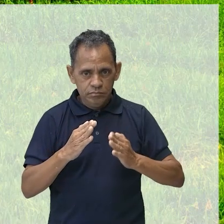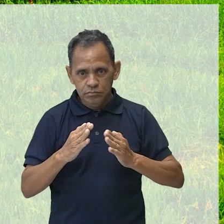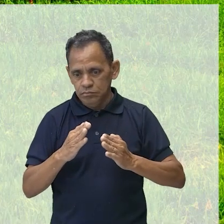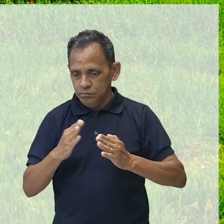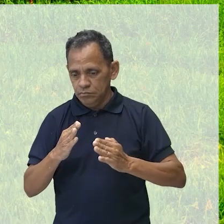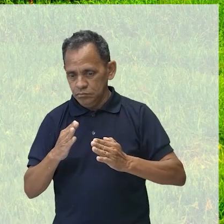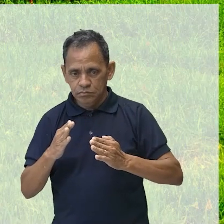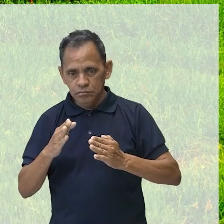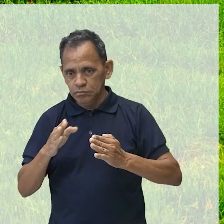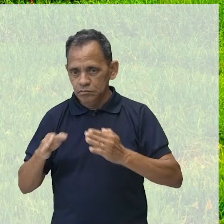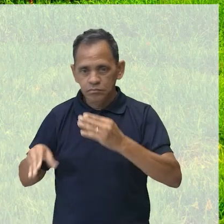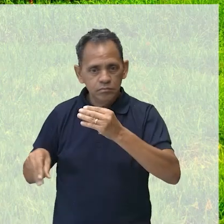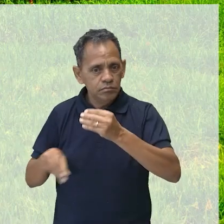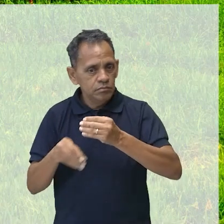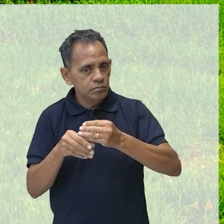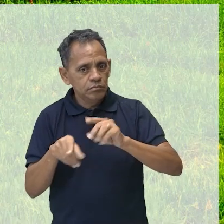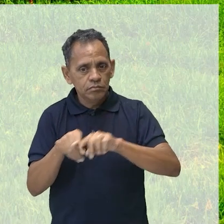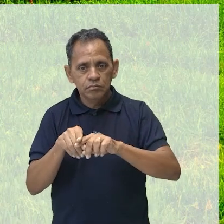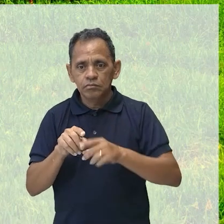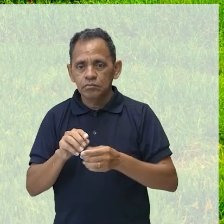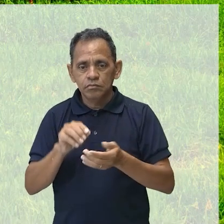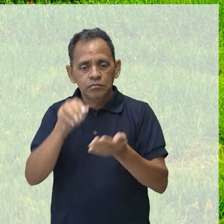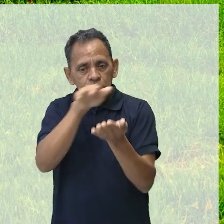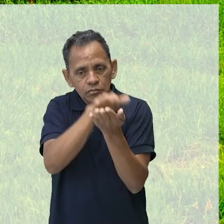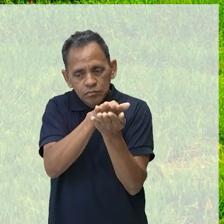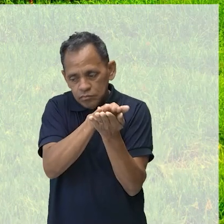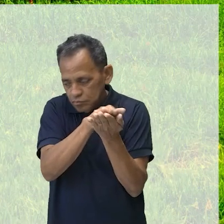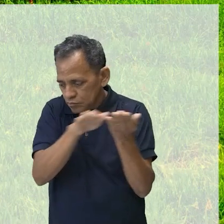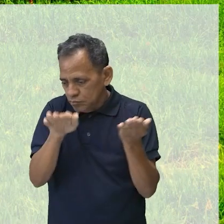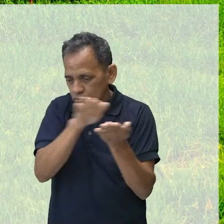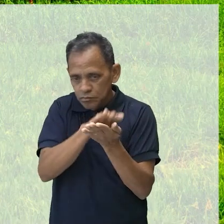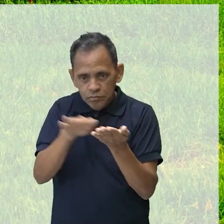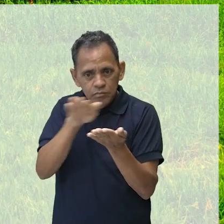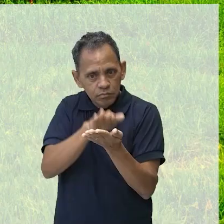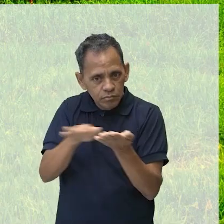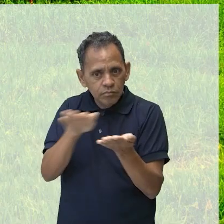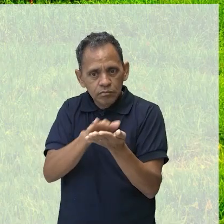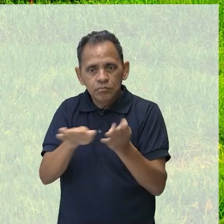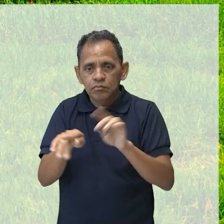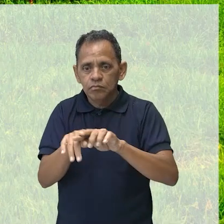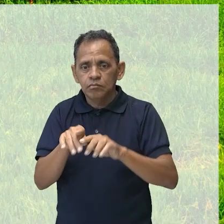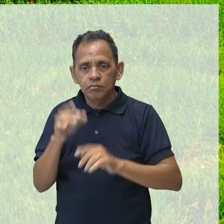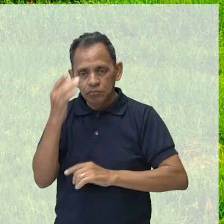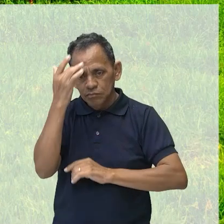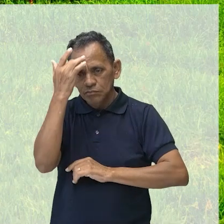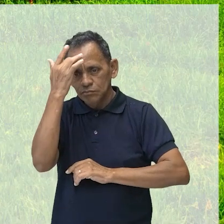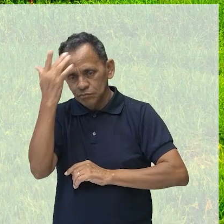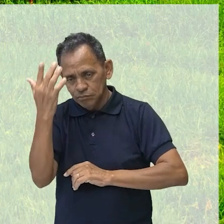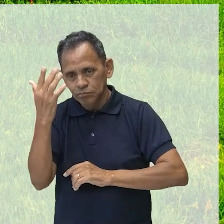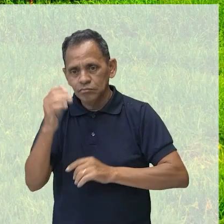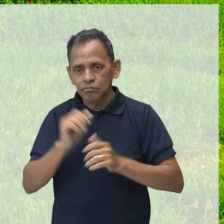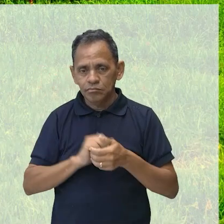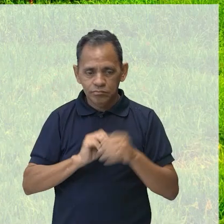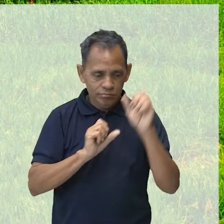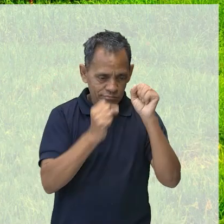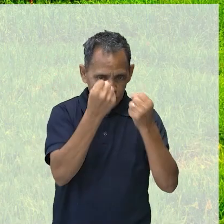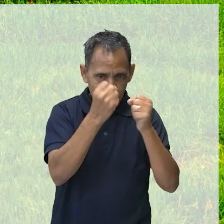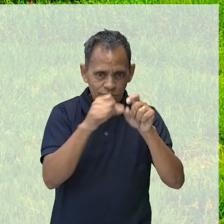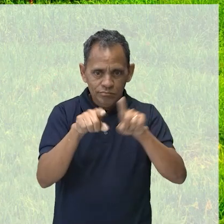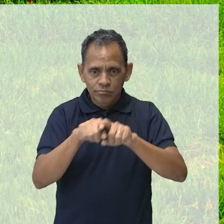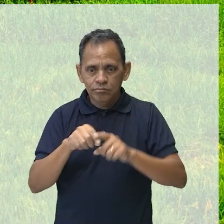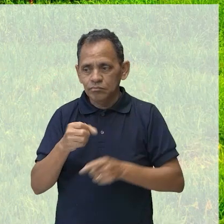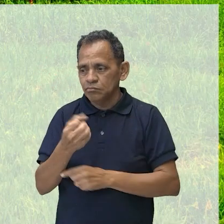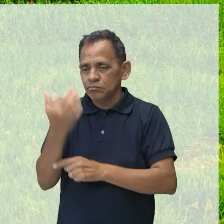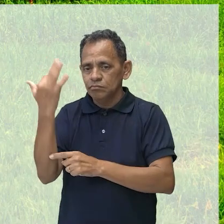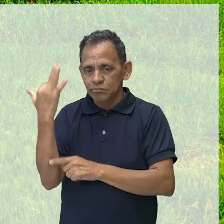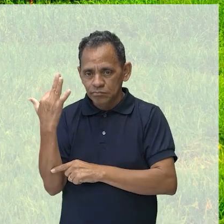sendo introduzidos ali em linhas de montagem das fábricas facilitou, né, a quantidade ali